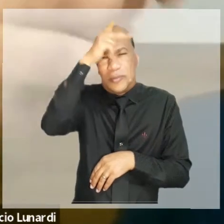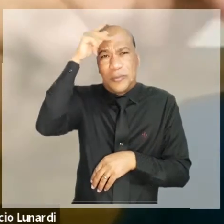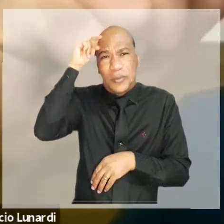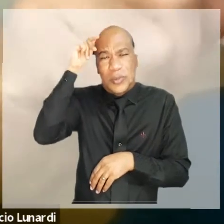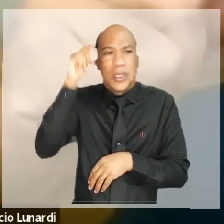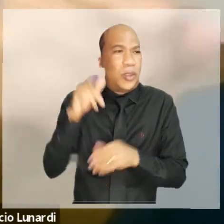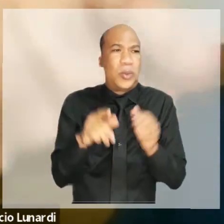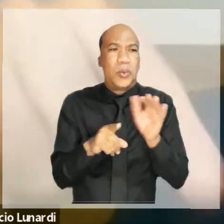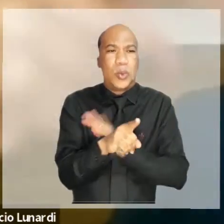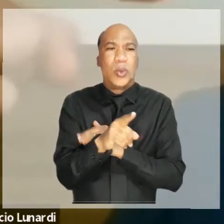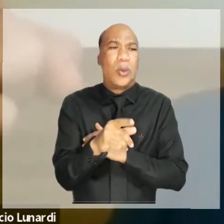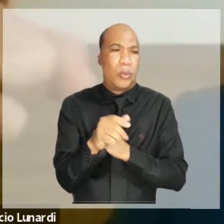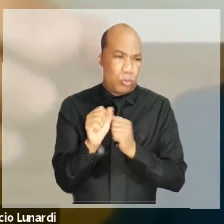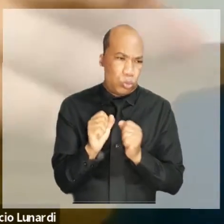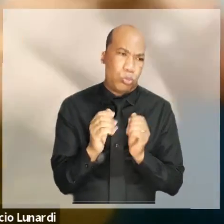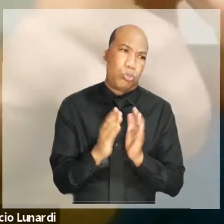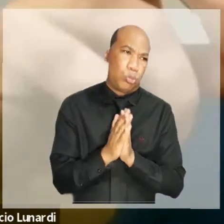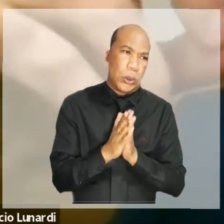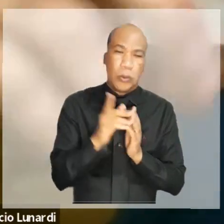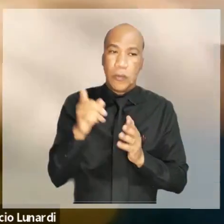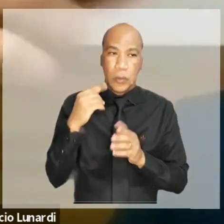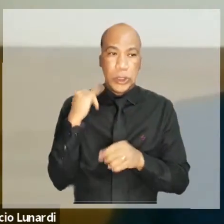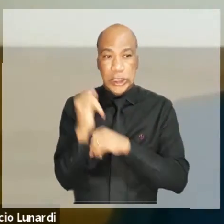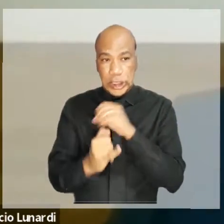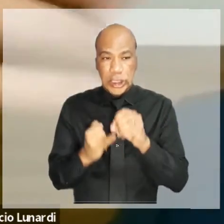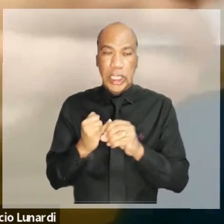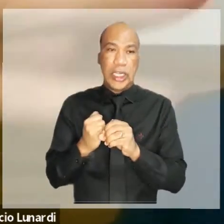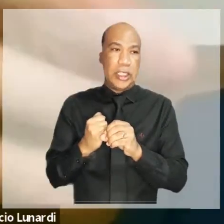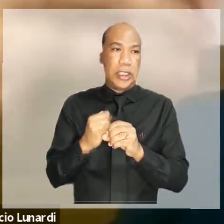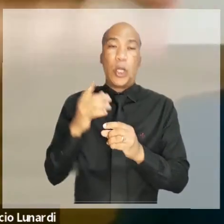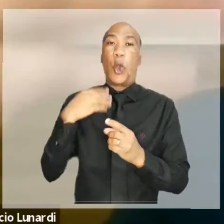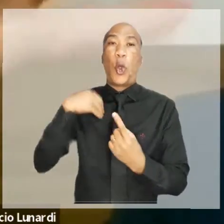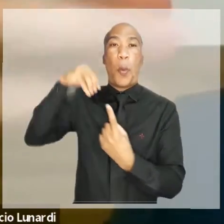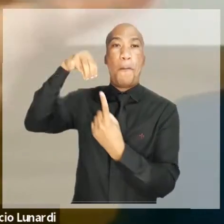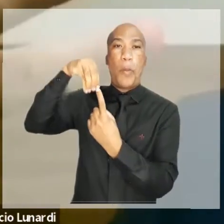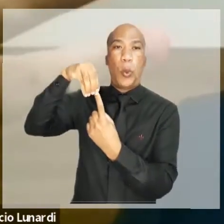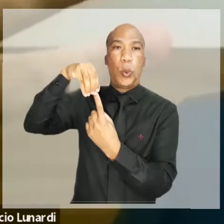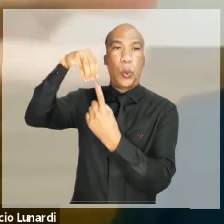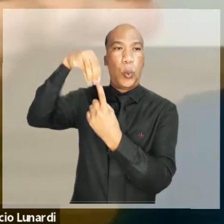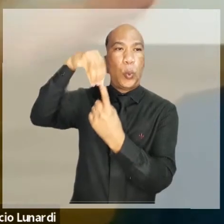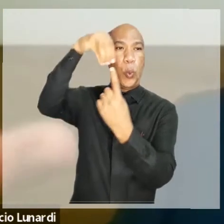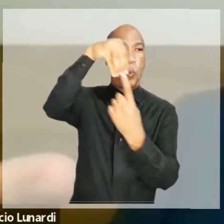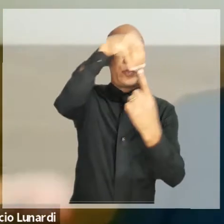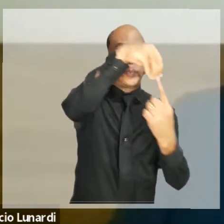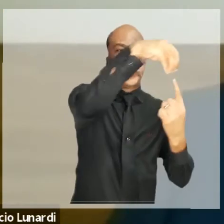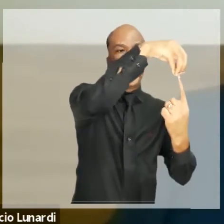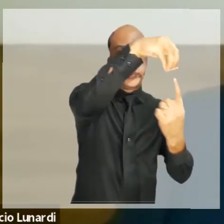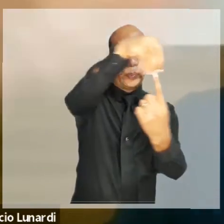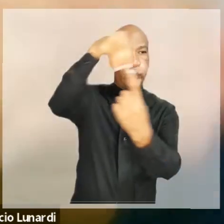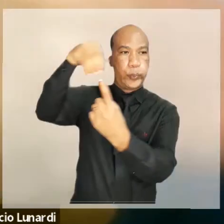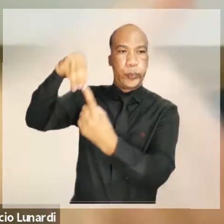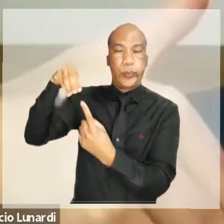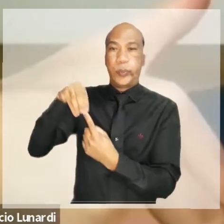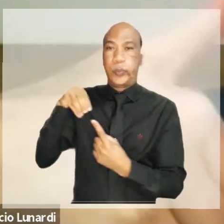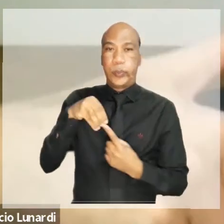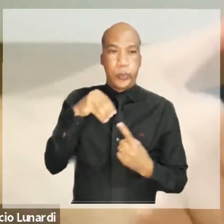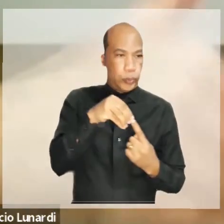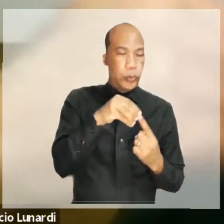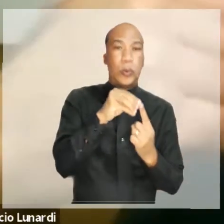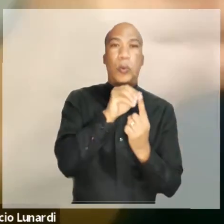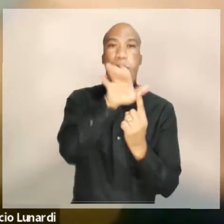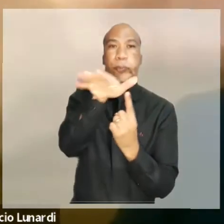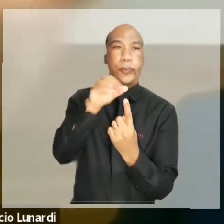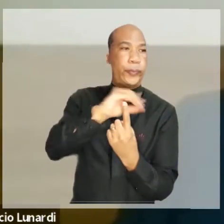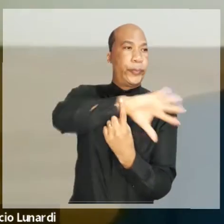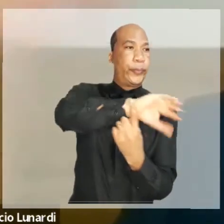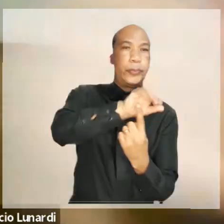né? Então, além disso, começou a consultas médicas, tudo começou a ser marcado via internet. Então, essa necessidade,